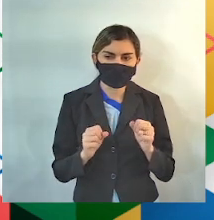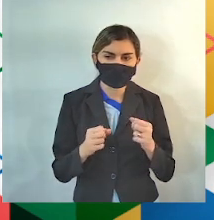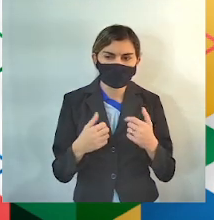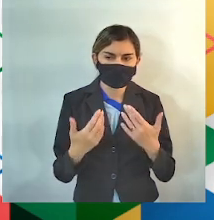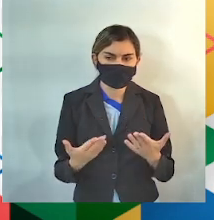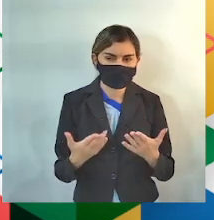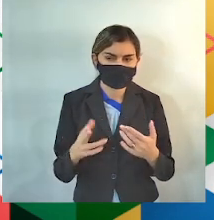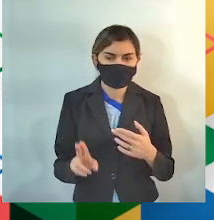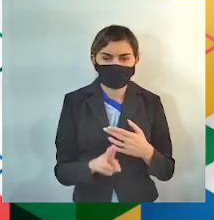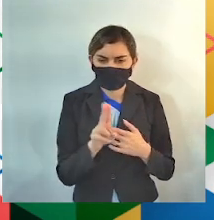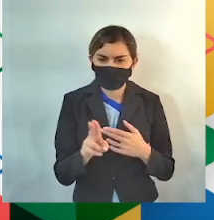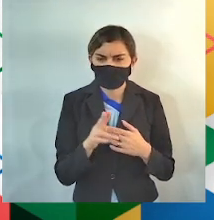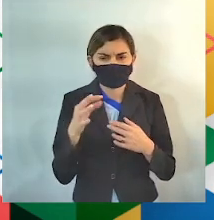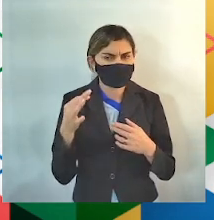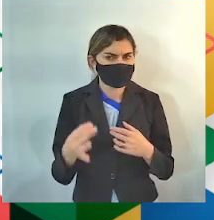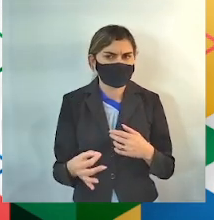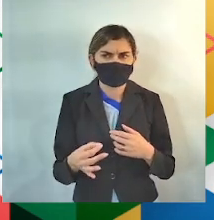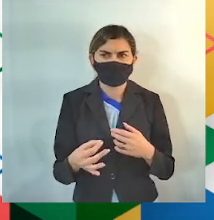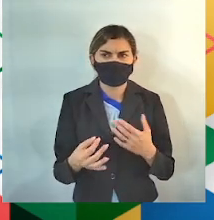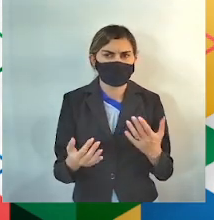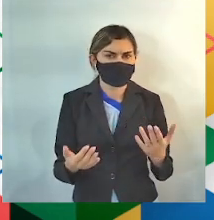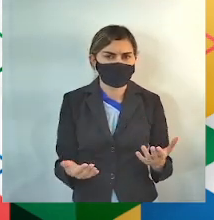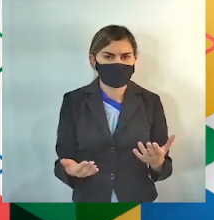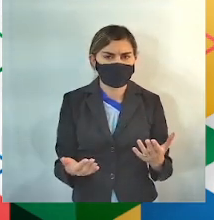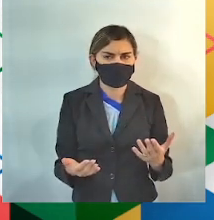saber o uso adequado, né?